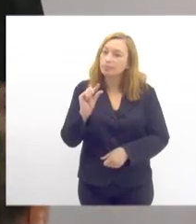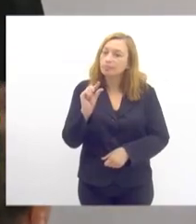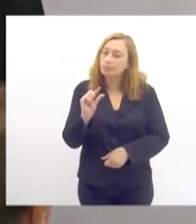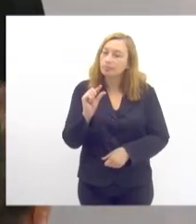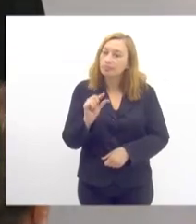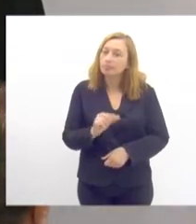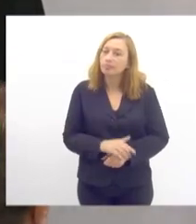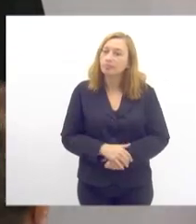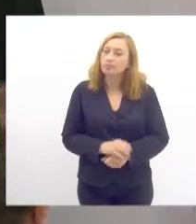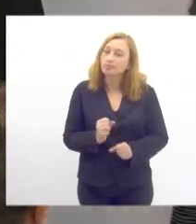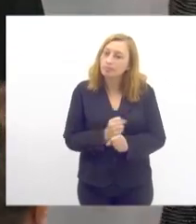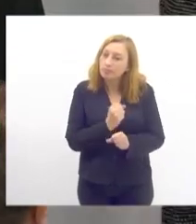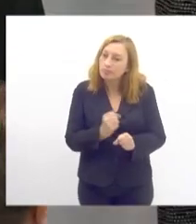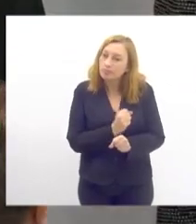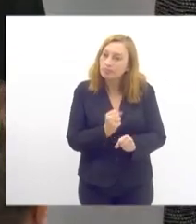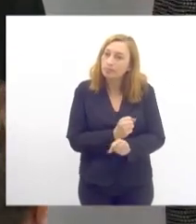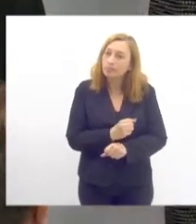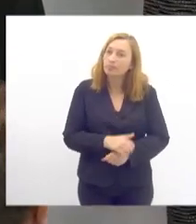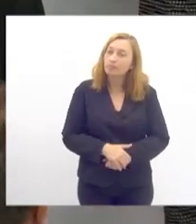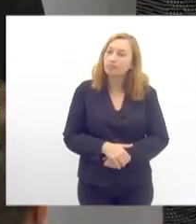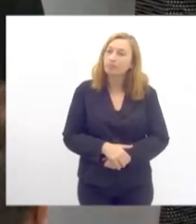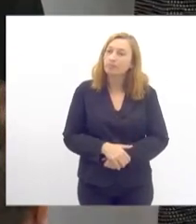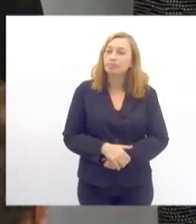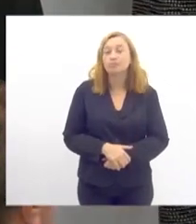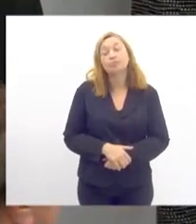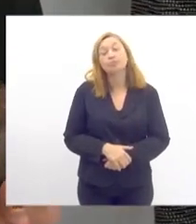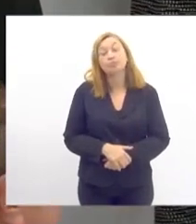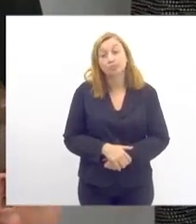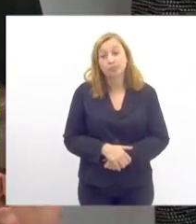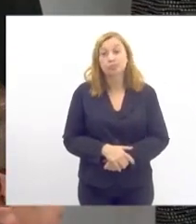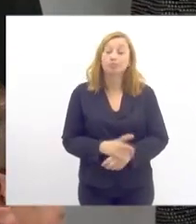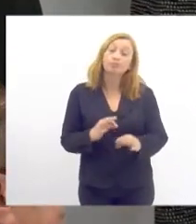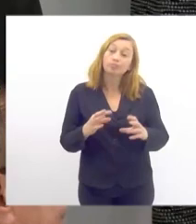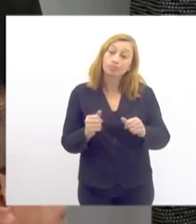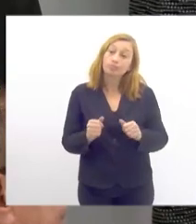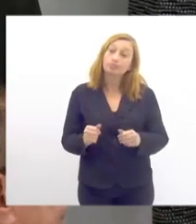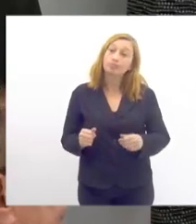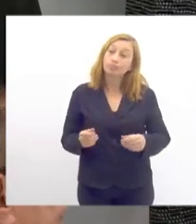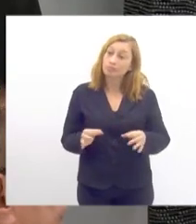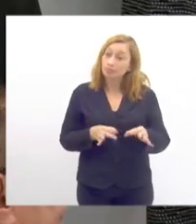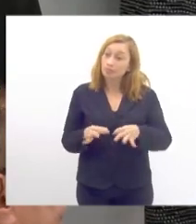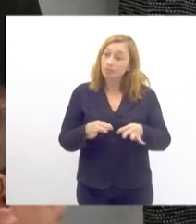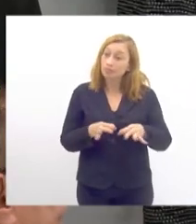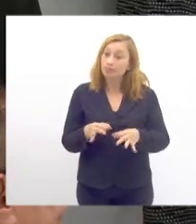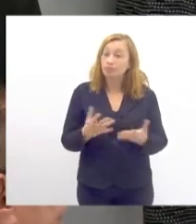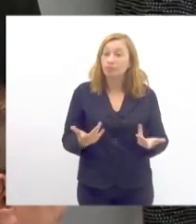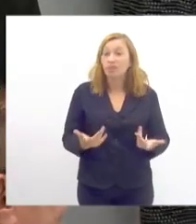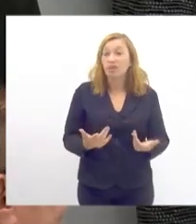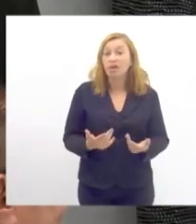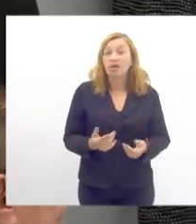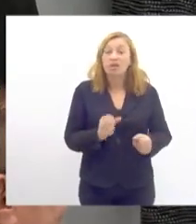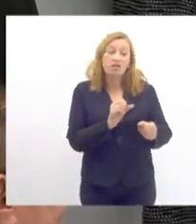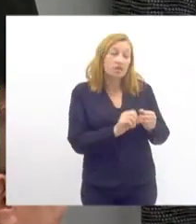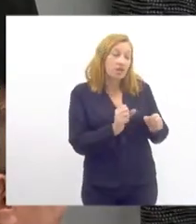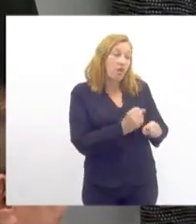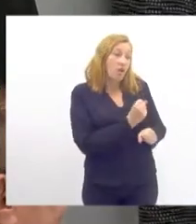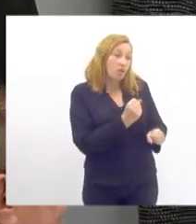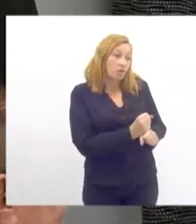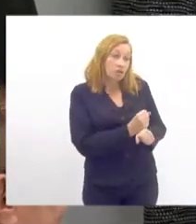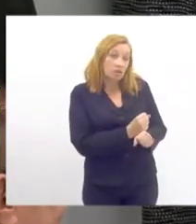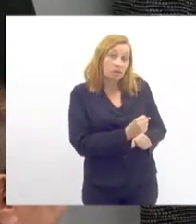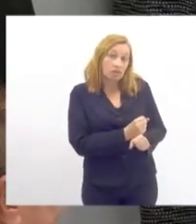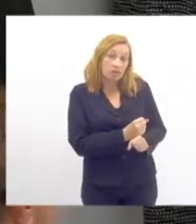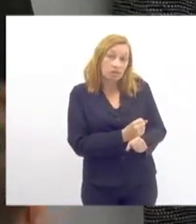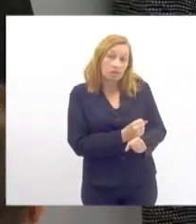quer dizer, das obras, das coisas que agora estão sendo encaminhadas. Não adianta, aí vamos fazer obra, aí